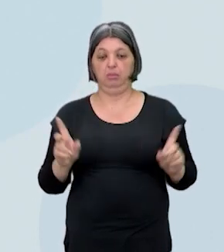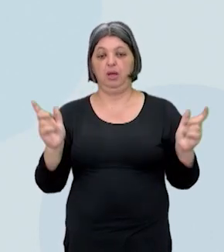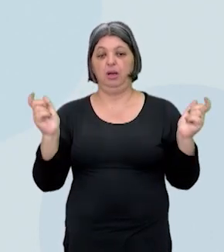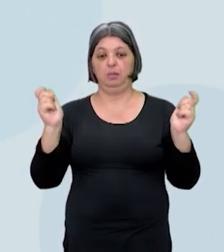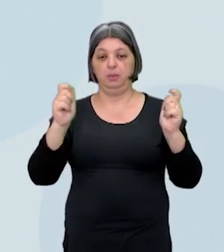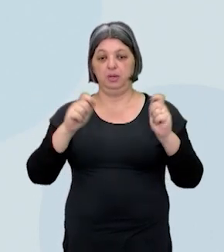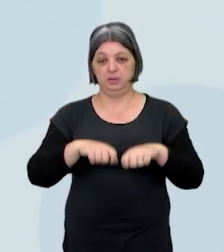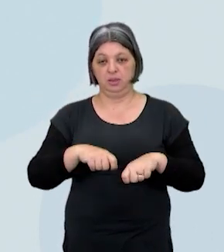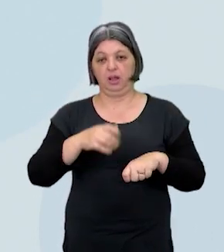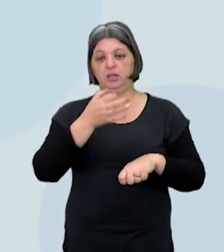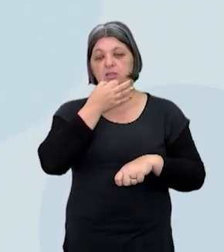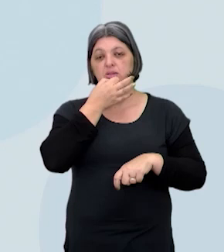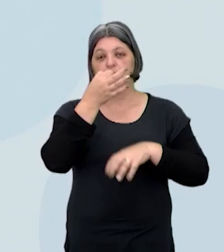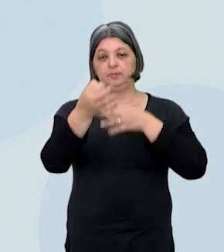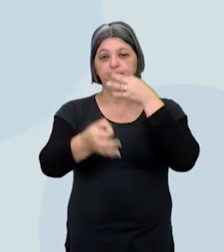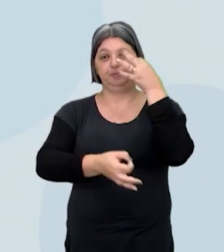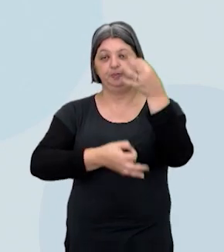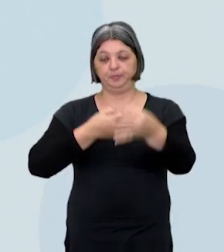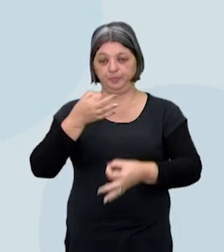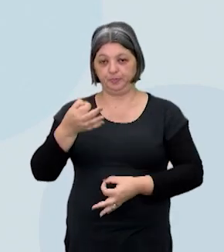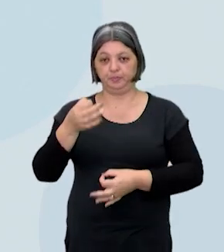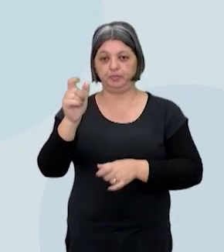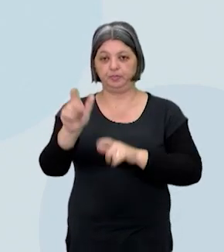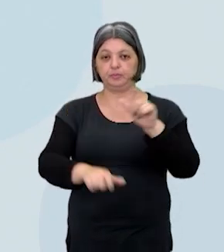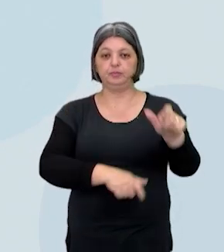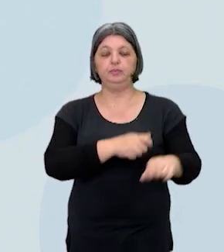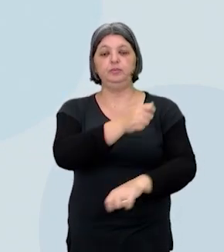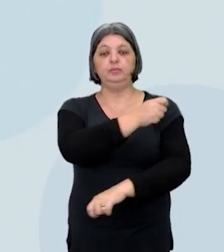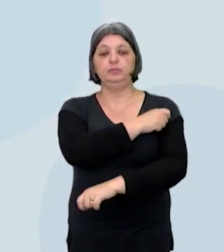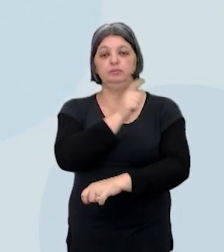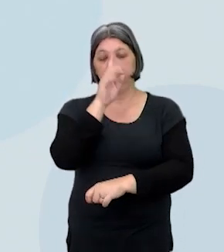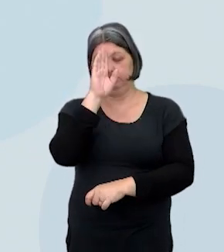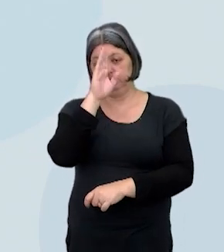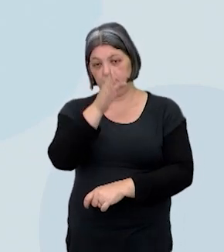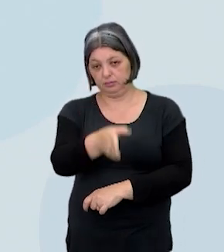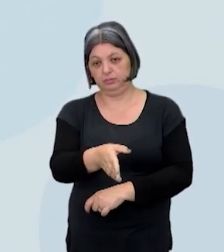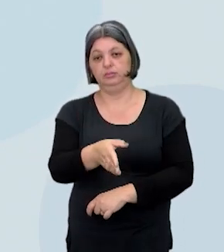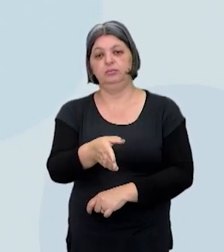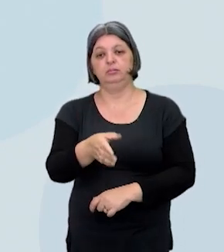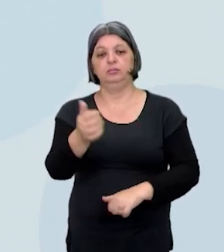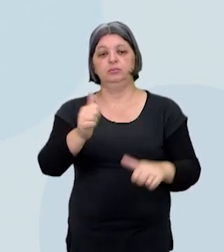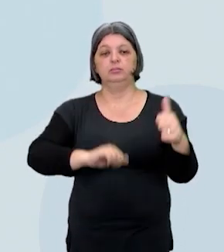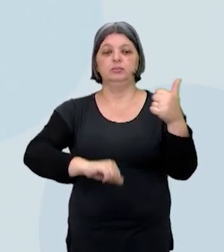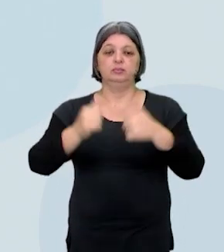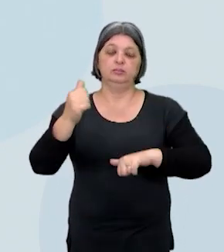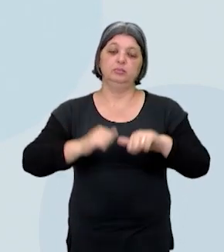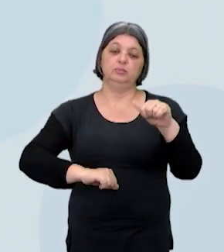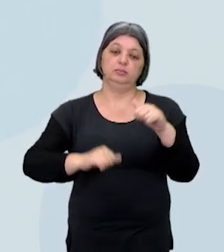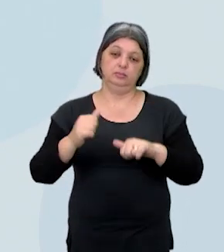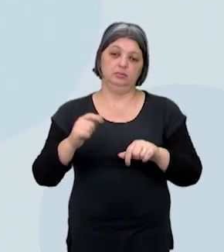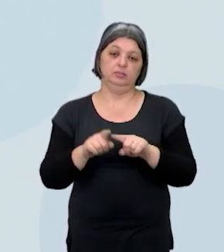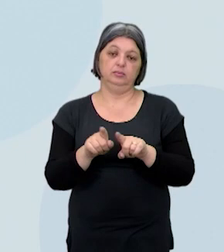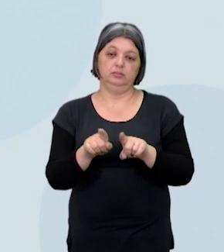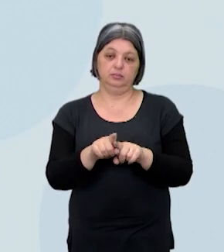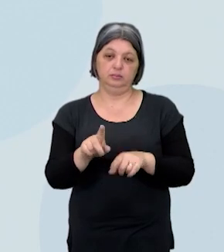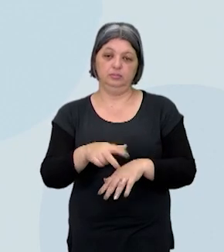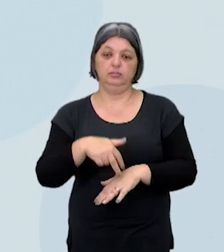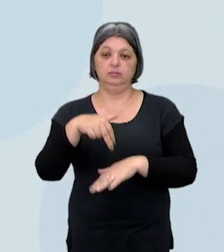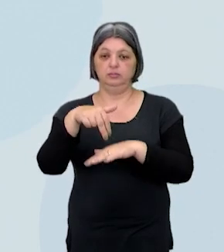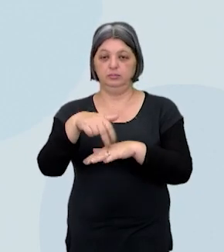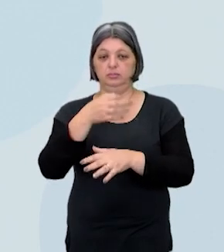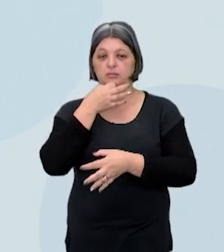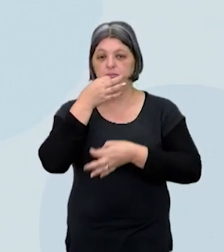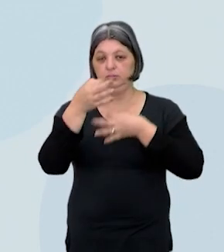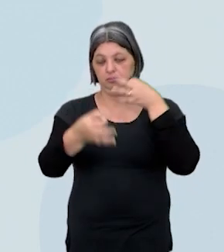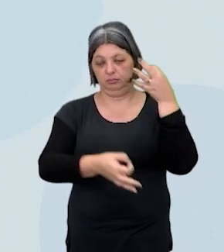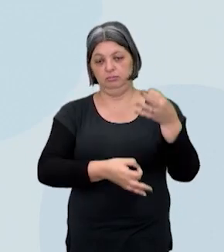capacidade argumentativa do estudante, com foco na exposição de suas apreciações e posicionamento diante de